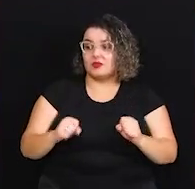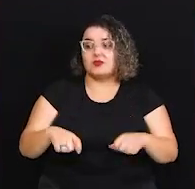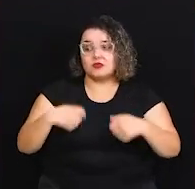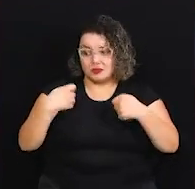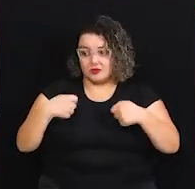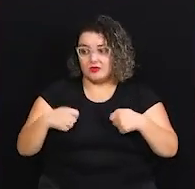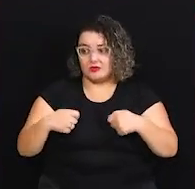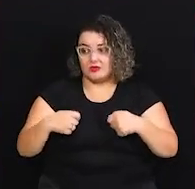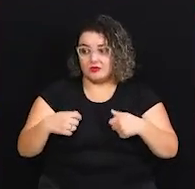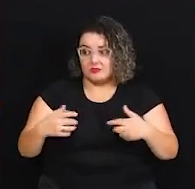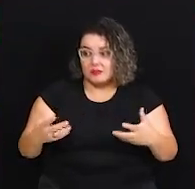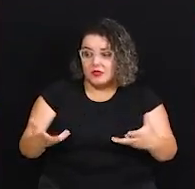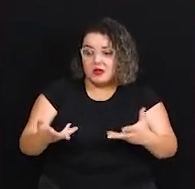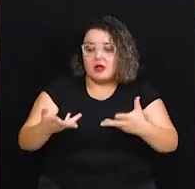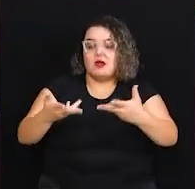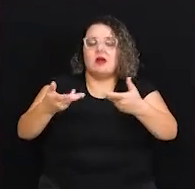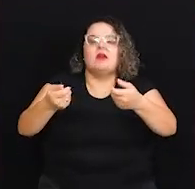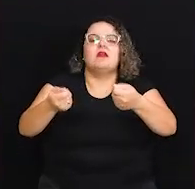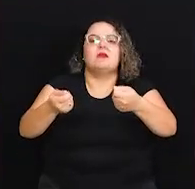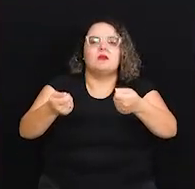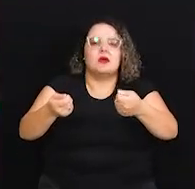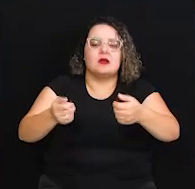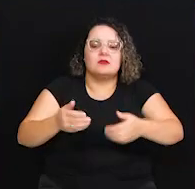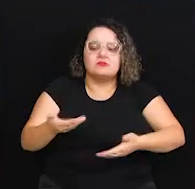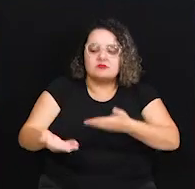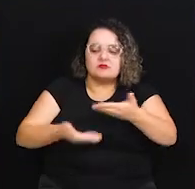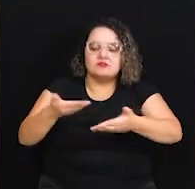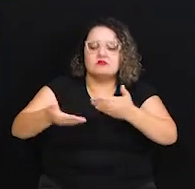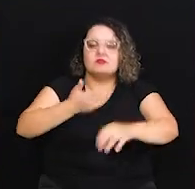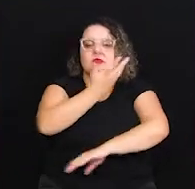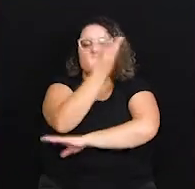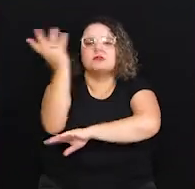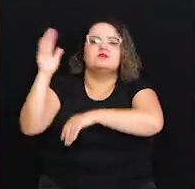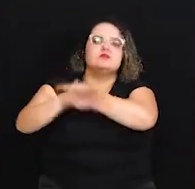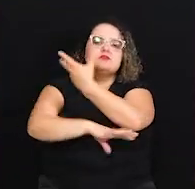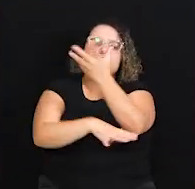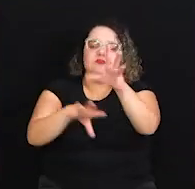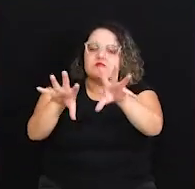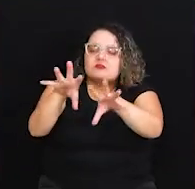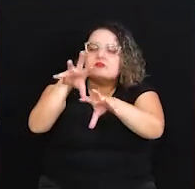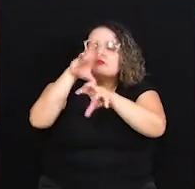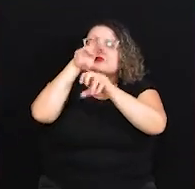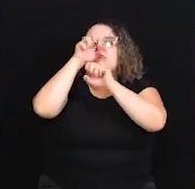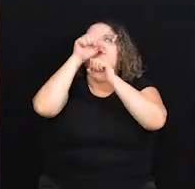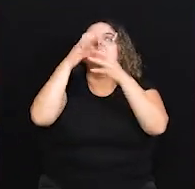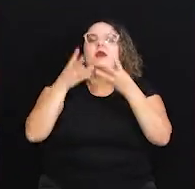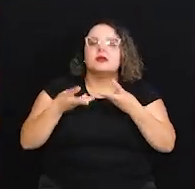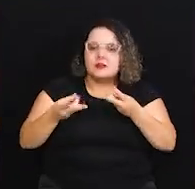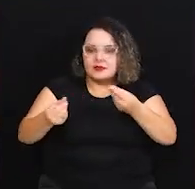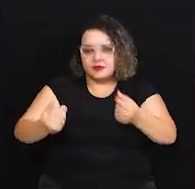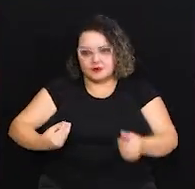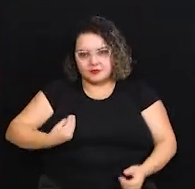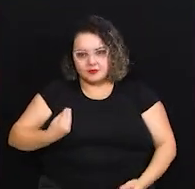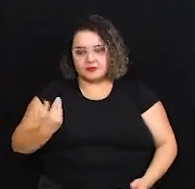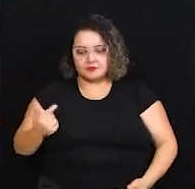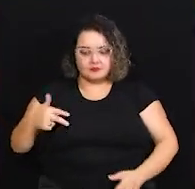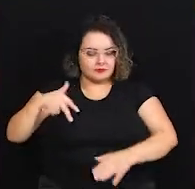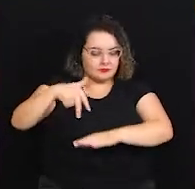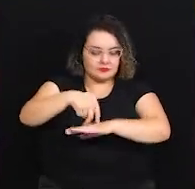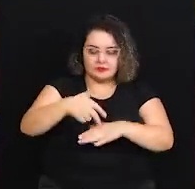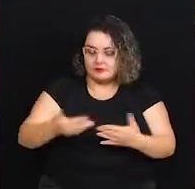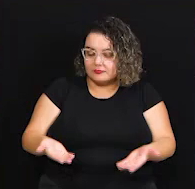deve acariciar a natureza, porque ela vai devolver isso para a gente em forma de oxigênio, em forma de uma melhor qualidade de vida. Quando eu venho para